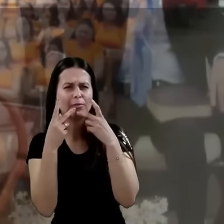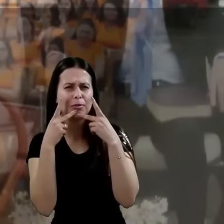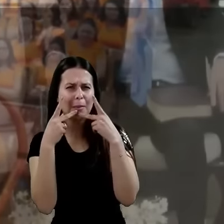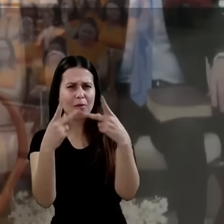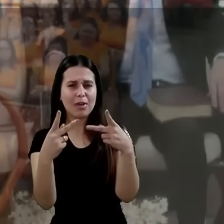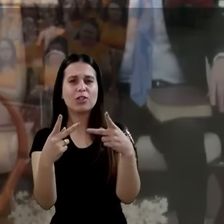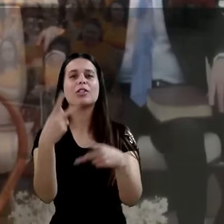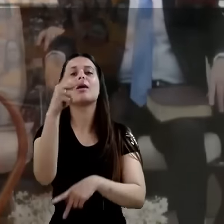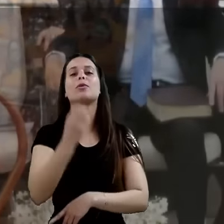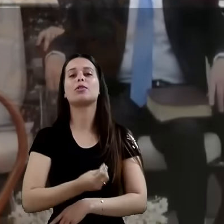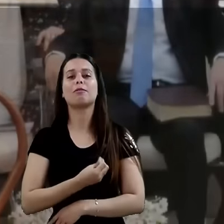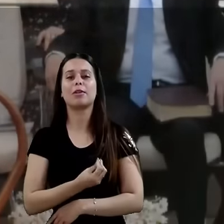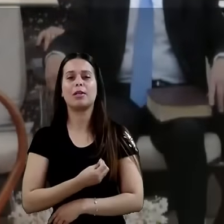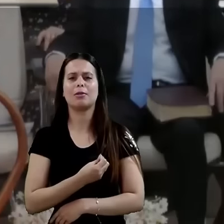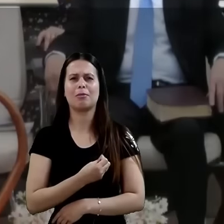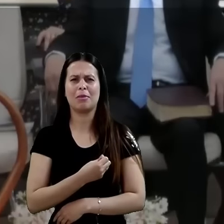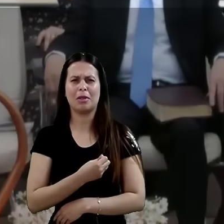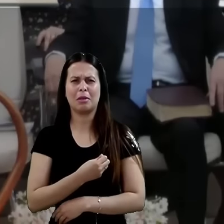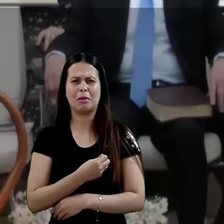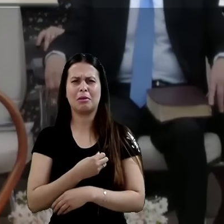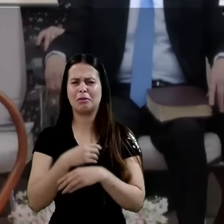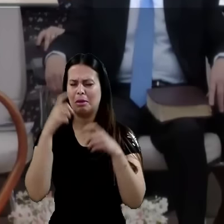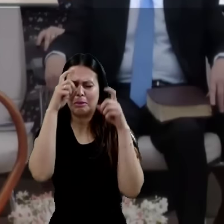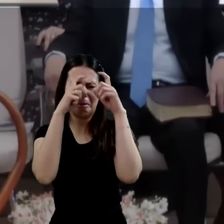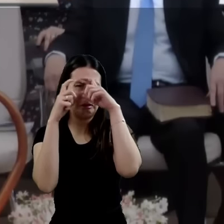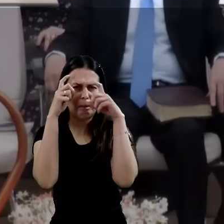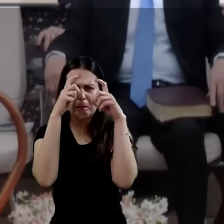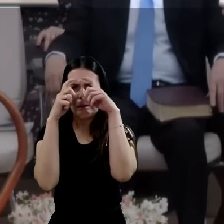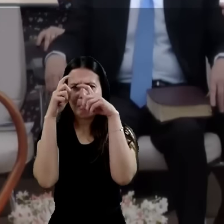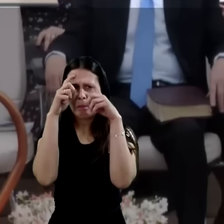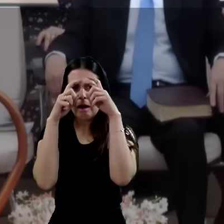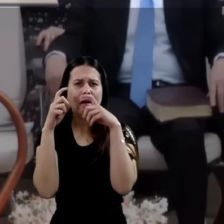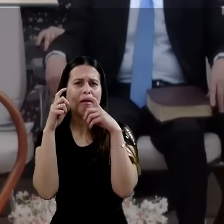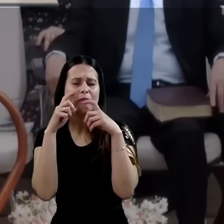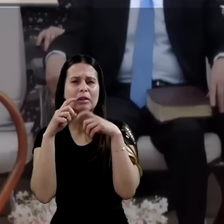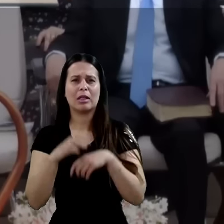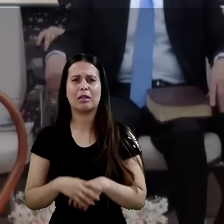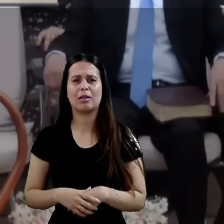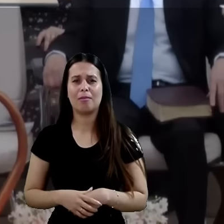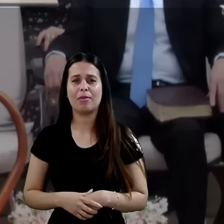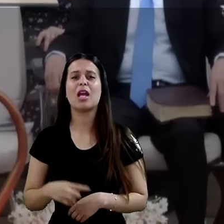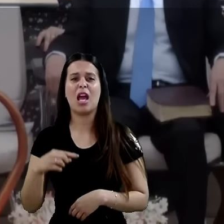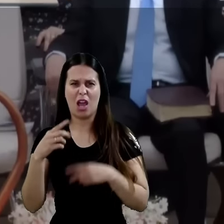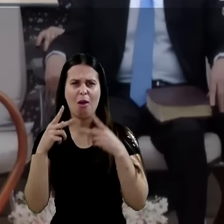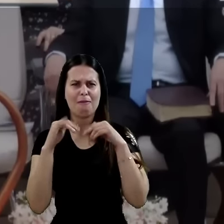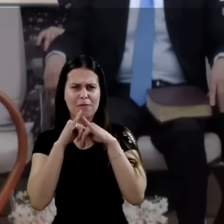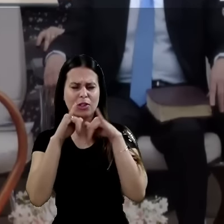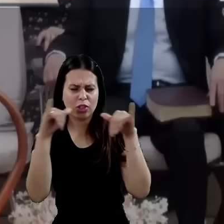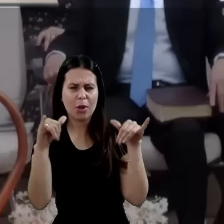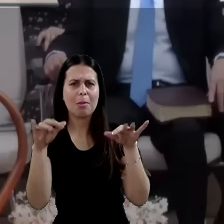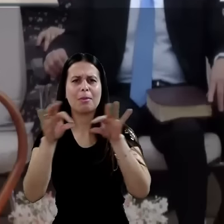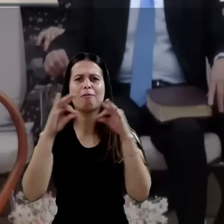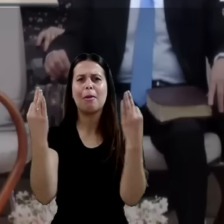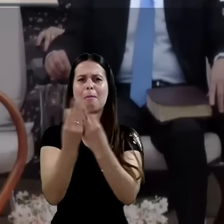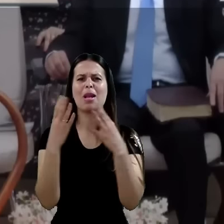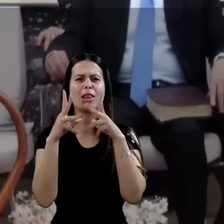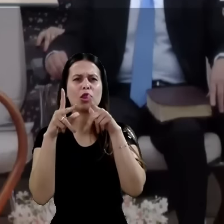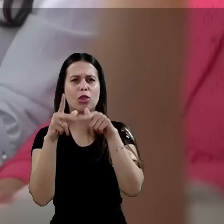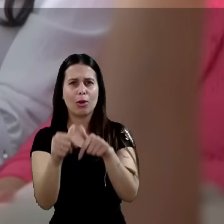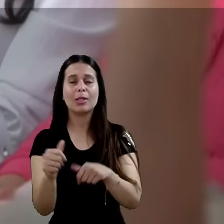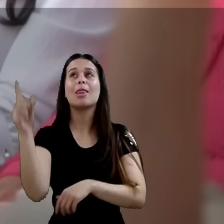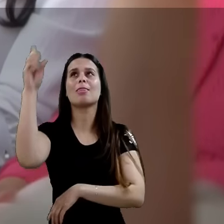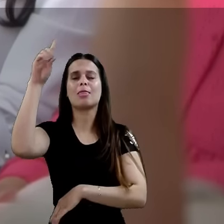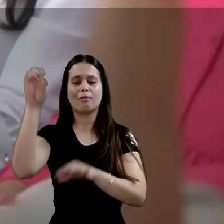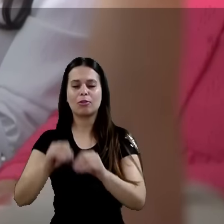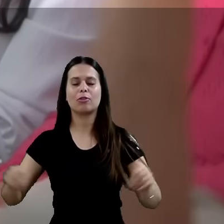mensagem se preocupa com esse negócio que é Profeta de casa eu profetizo pra minha família todinha não quero nem saber ele vai te honrar porque a